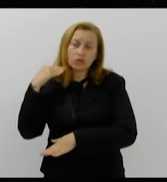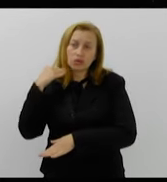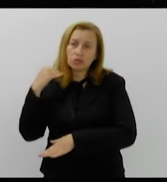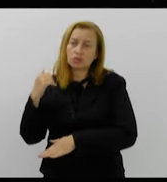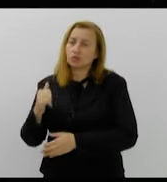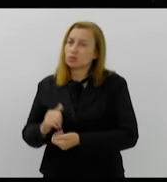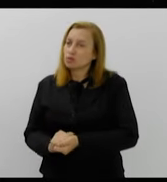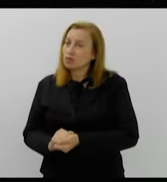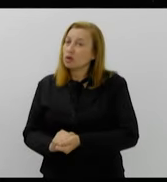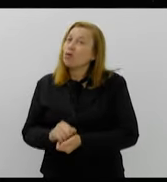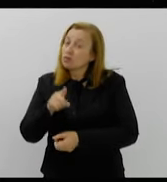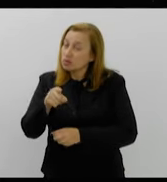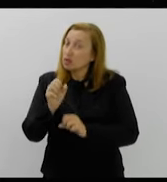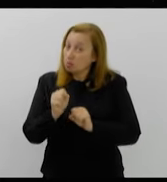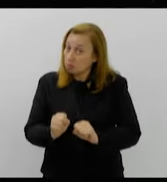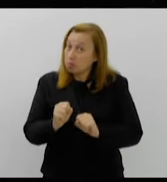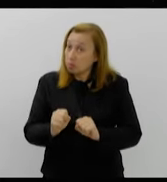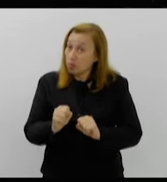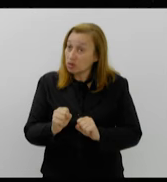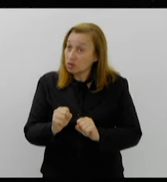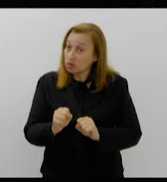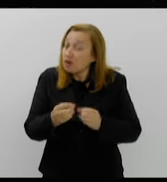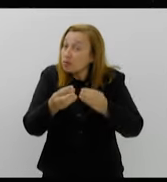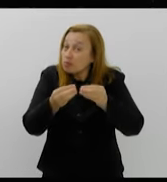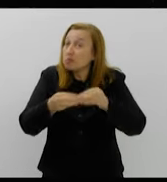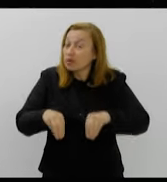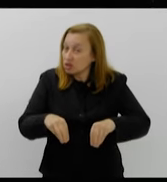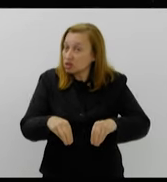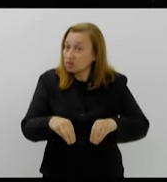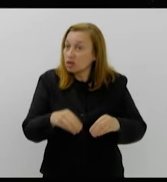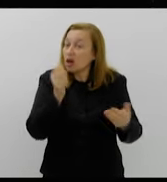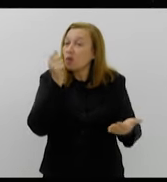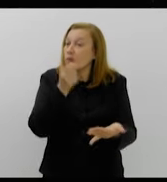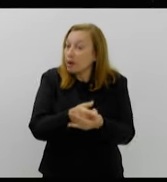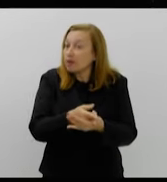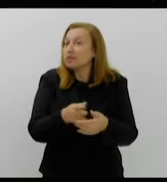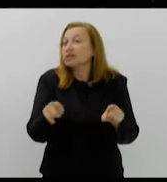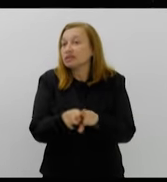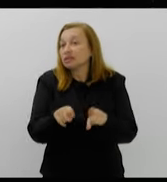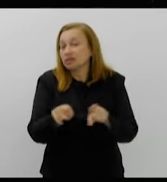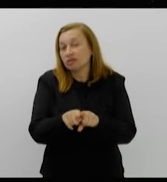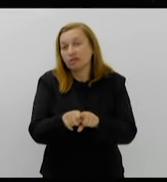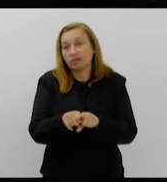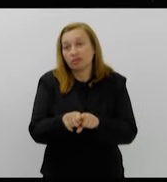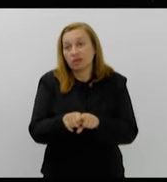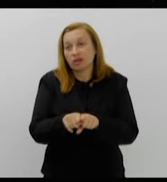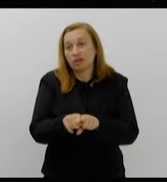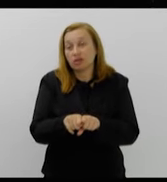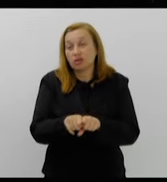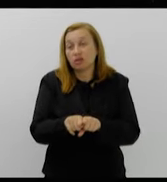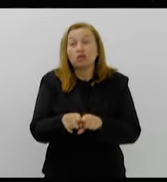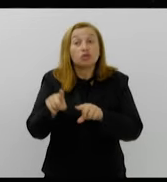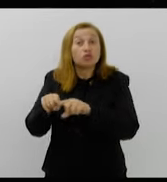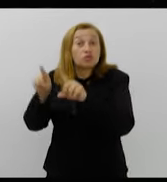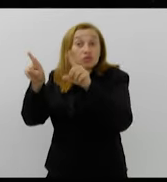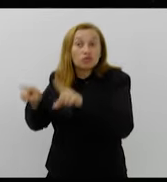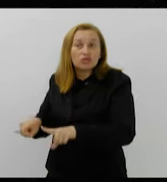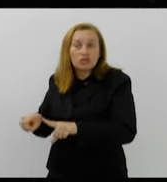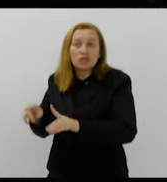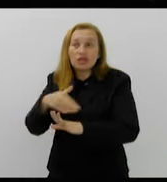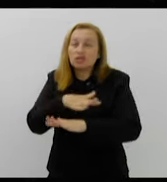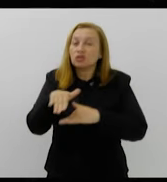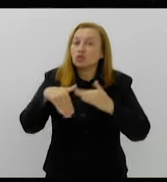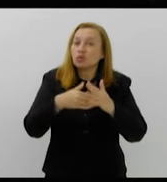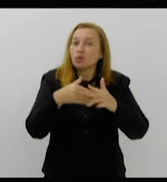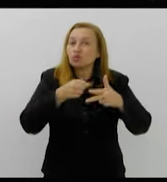você pode vir a comprometer o pagamento também dois ativos de todos os